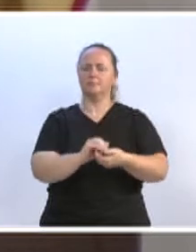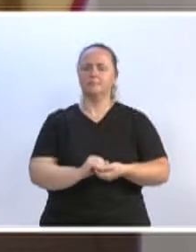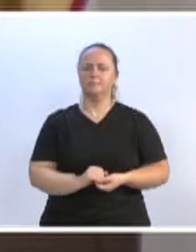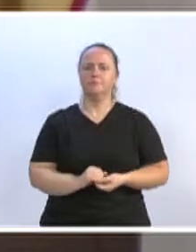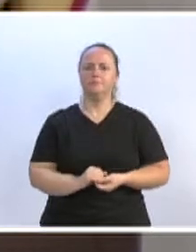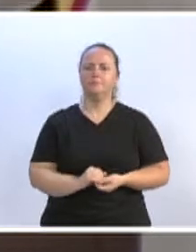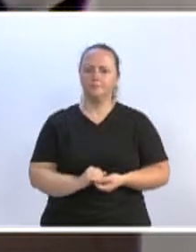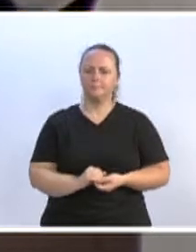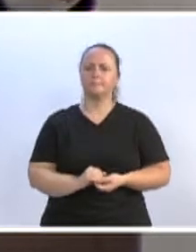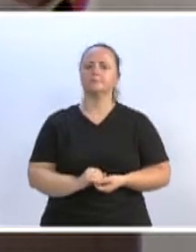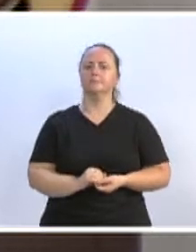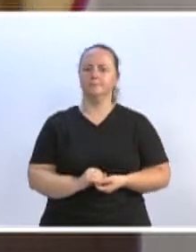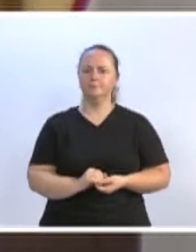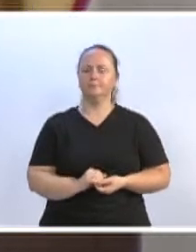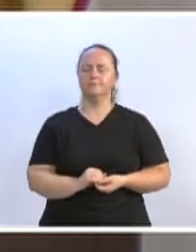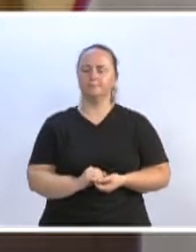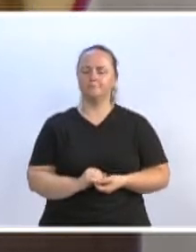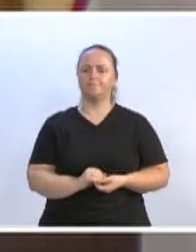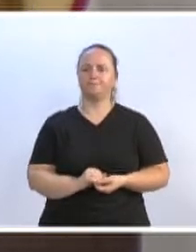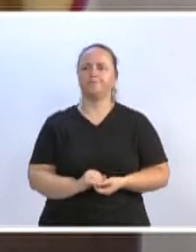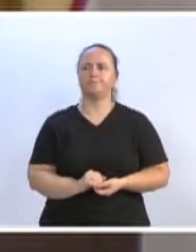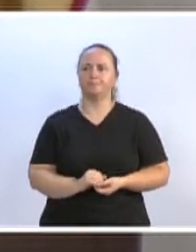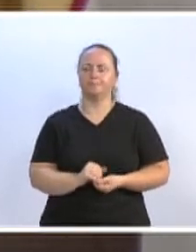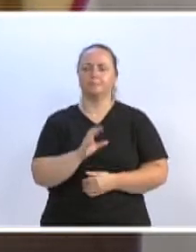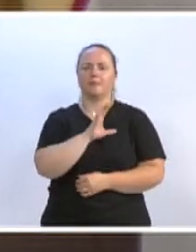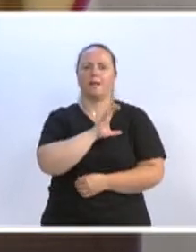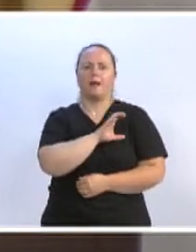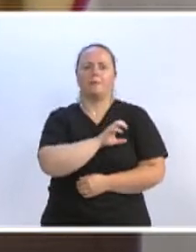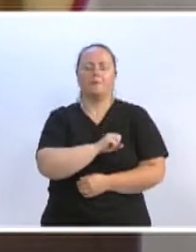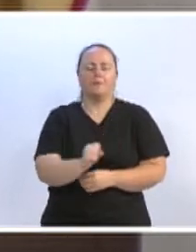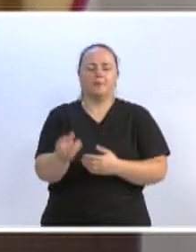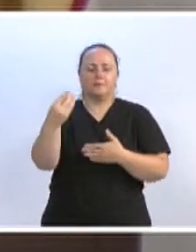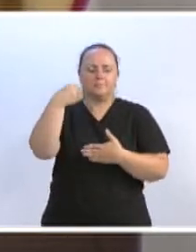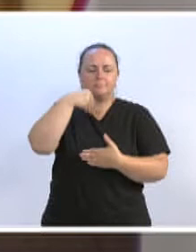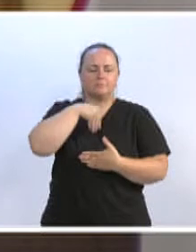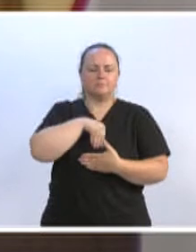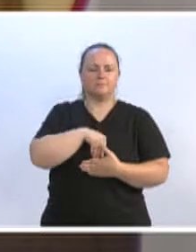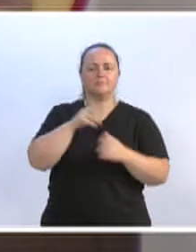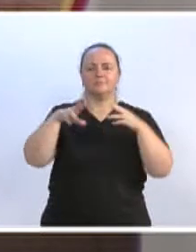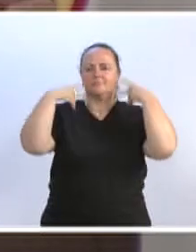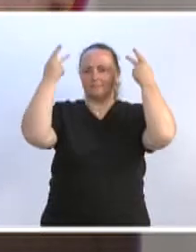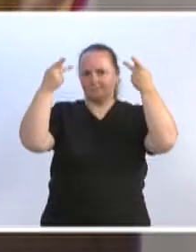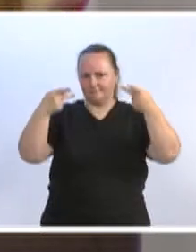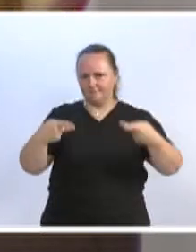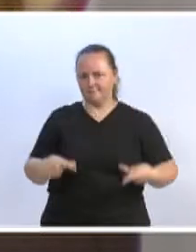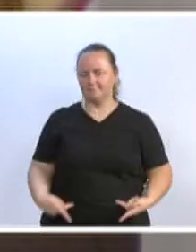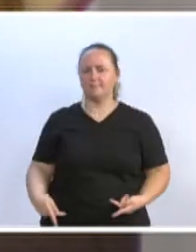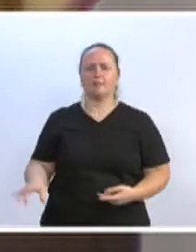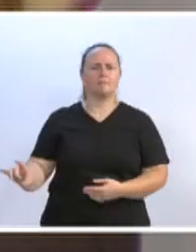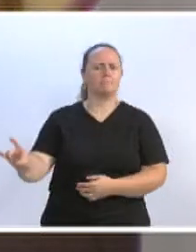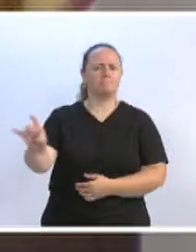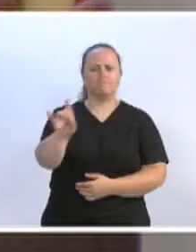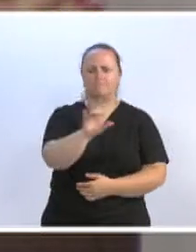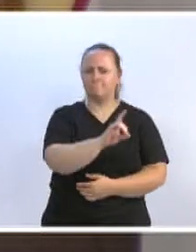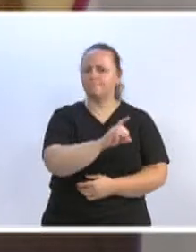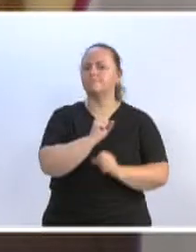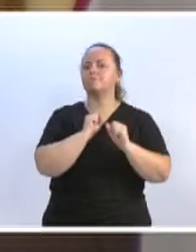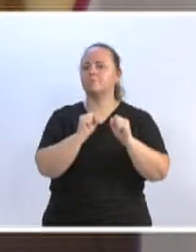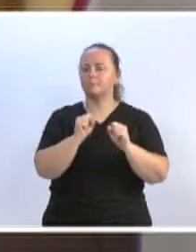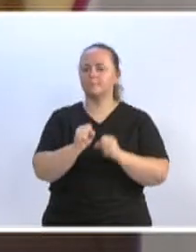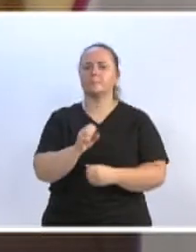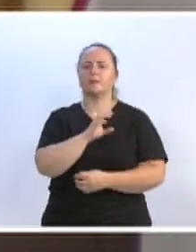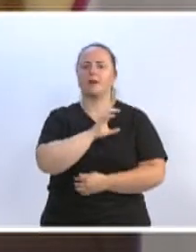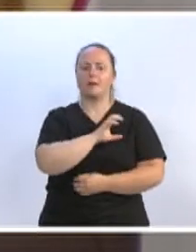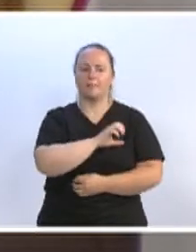O amor que é realizante da pessoa humana, e cada um tem direito de amar e